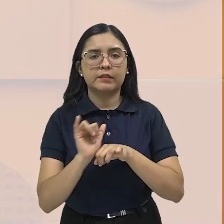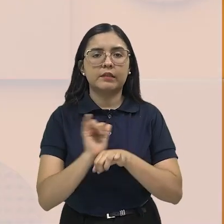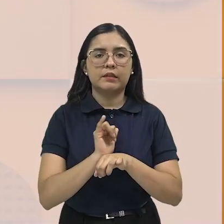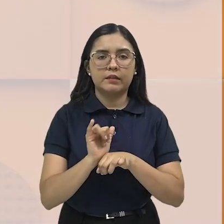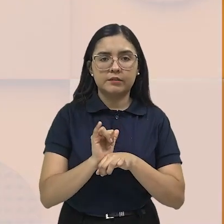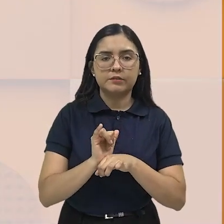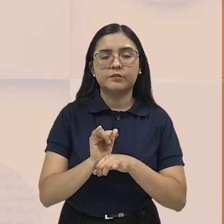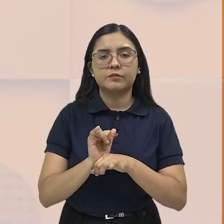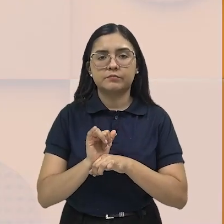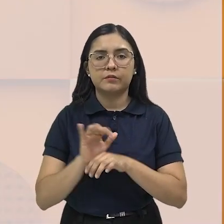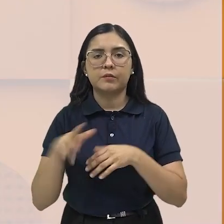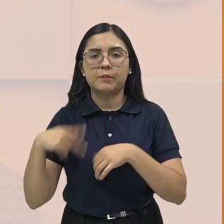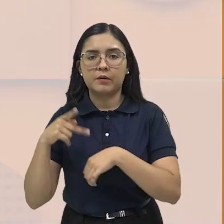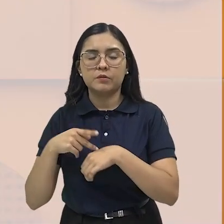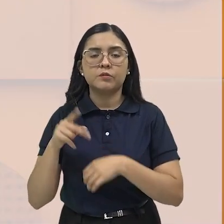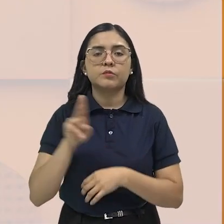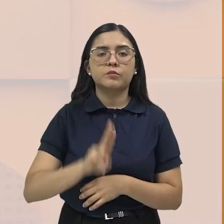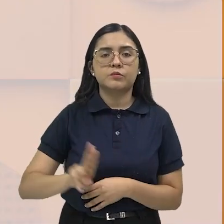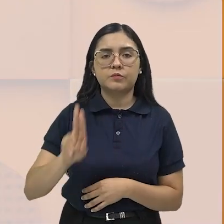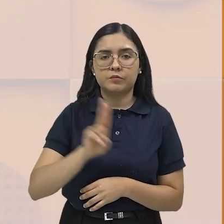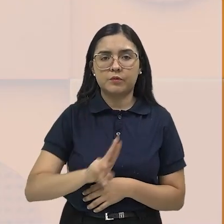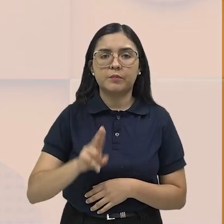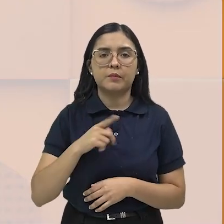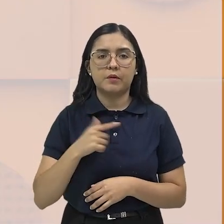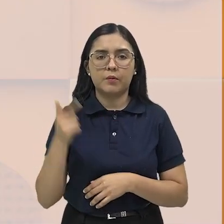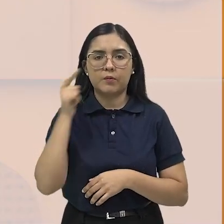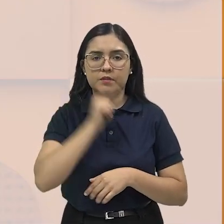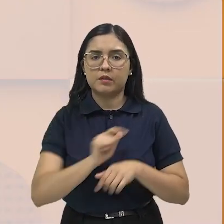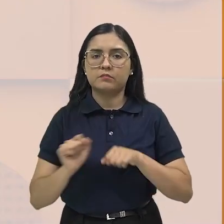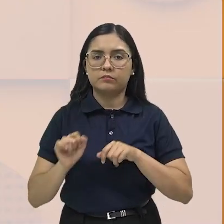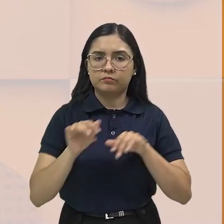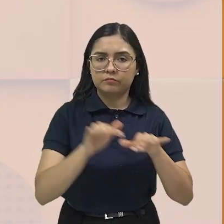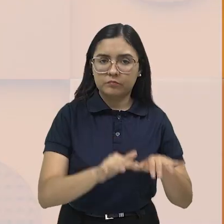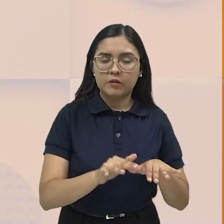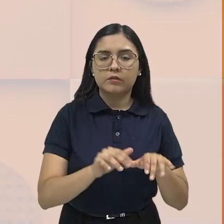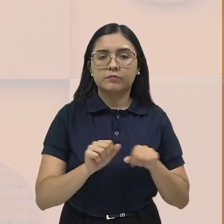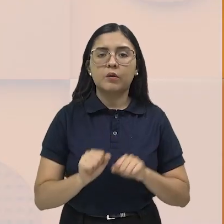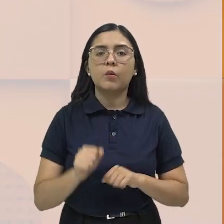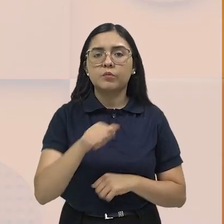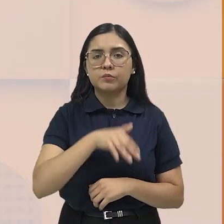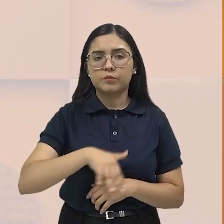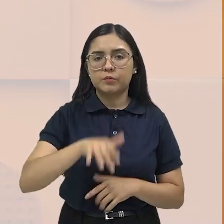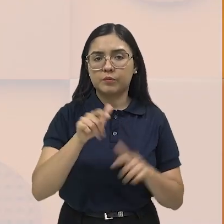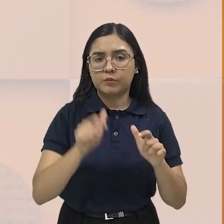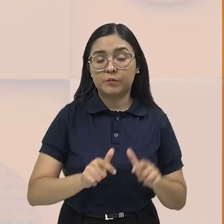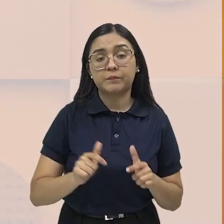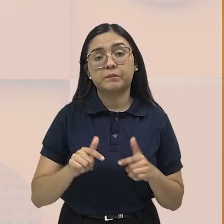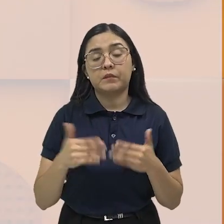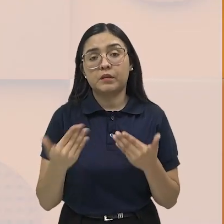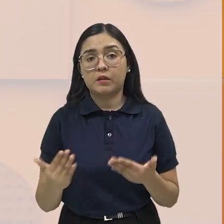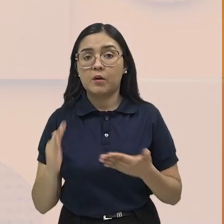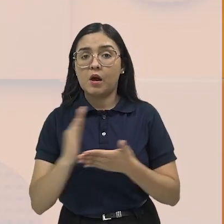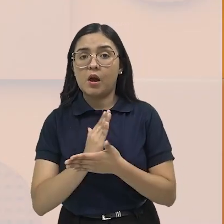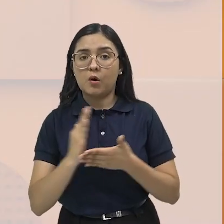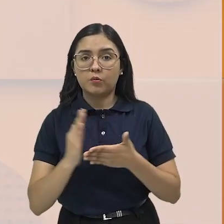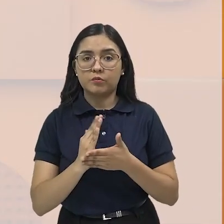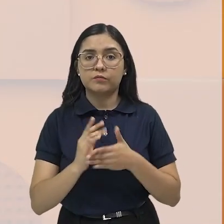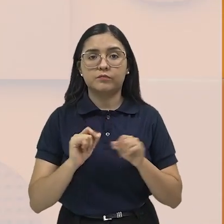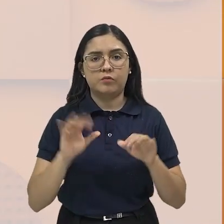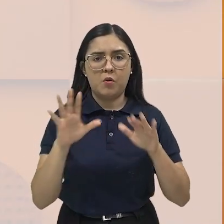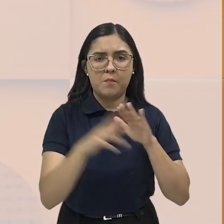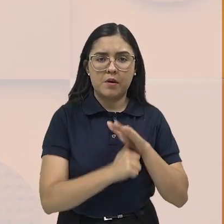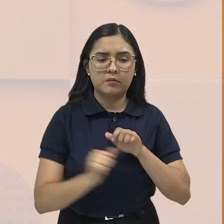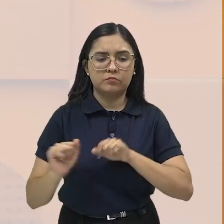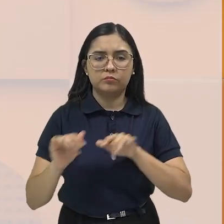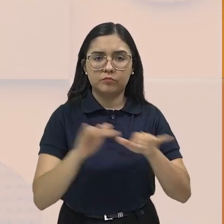que os estadunidenses usaram para ocupar esse território? Gente, alguns territórios foram invadidos, saqueados, que eram